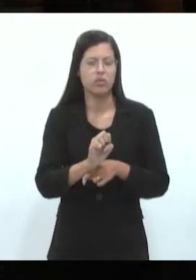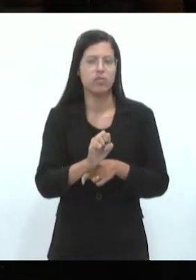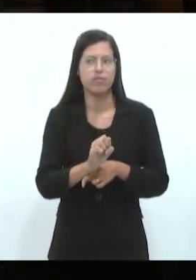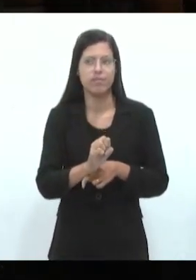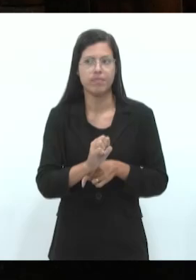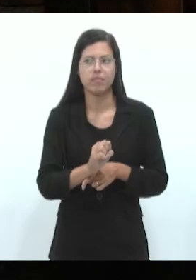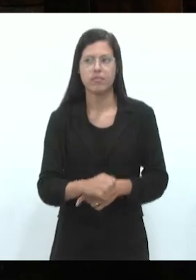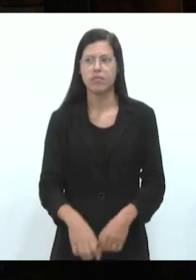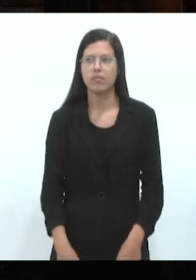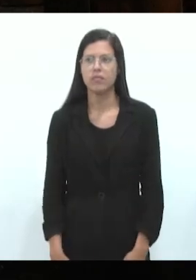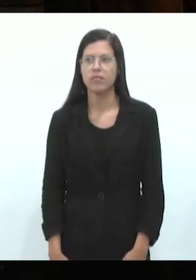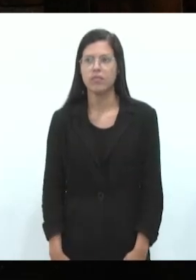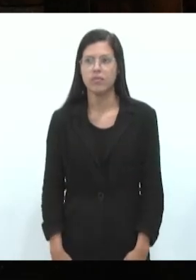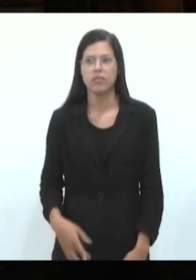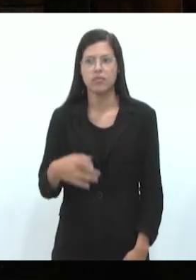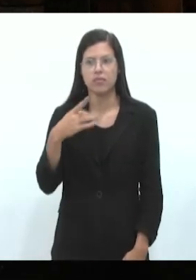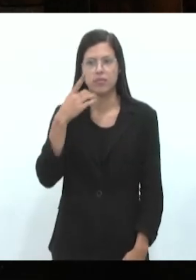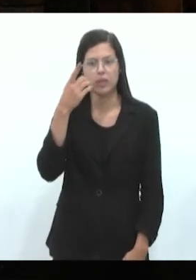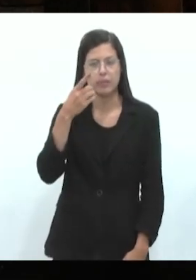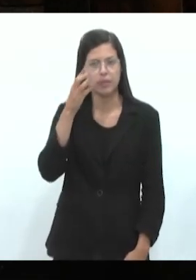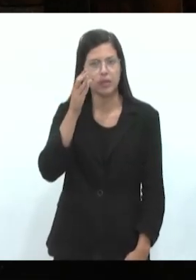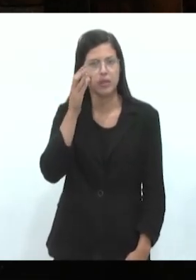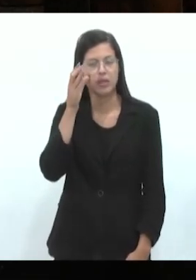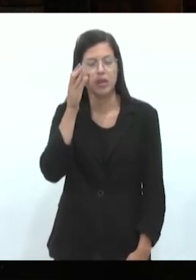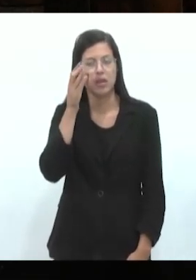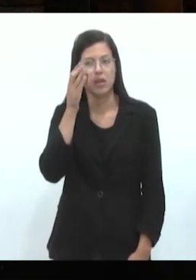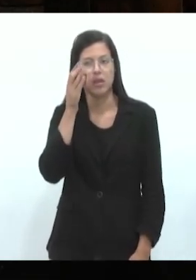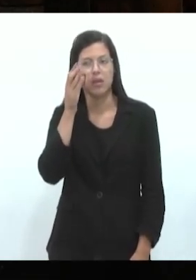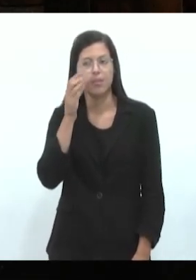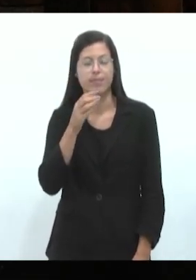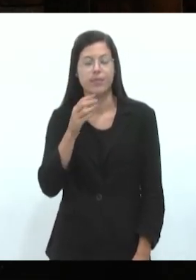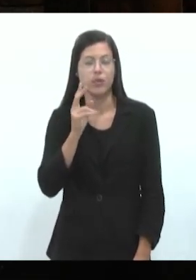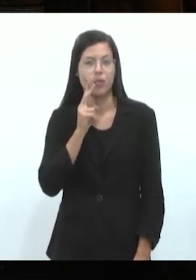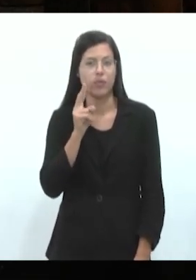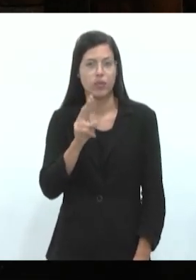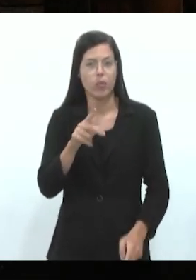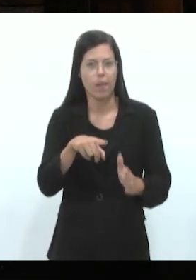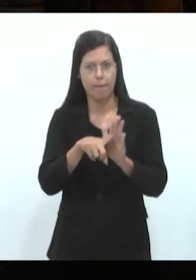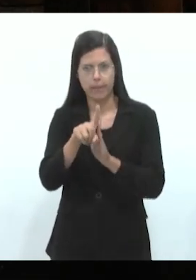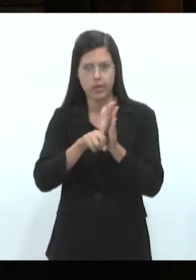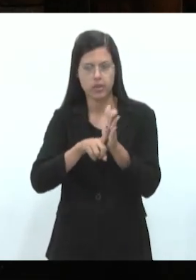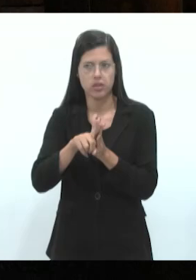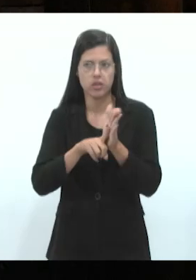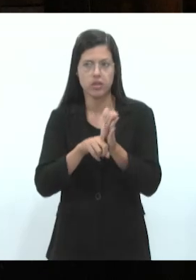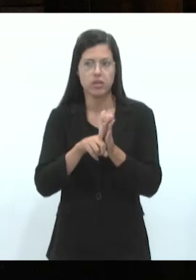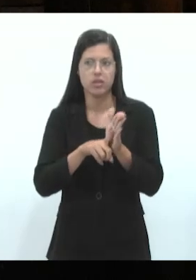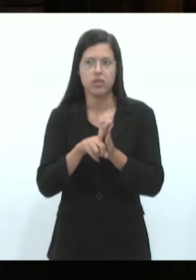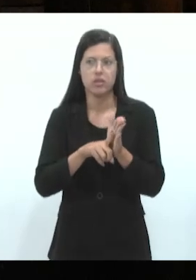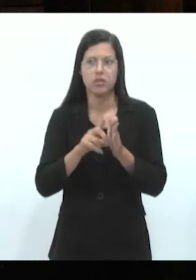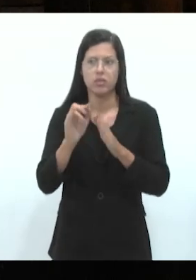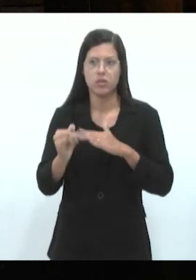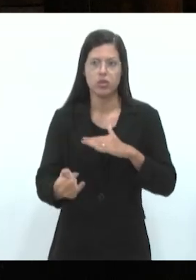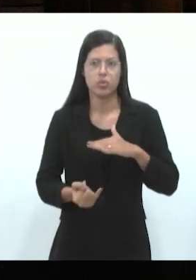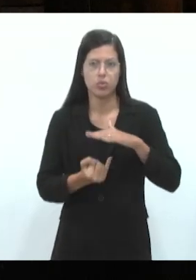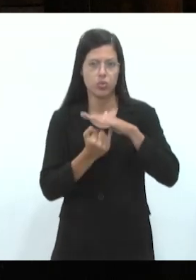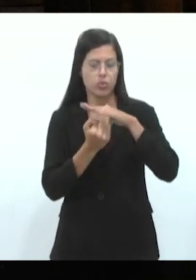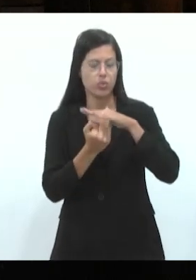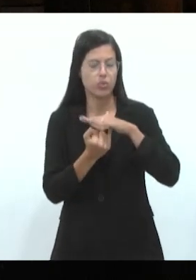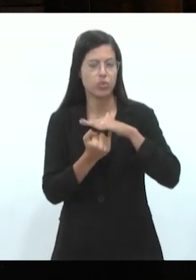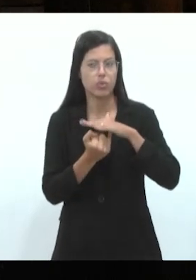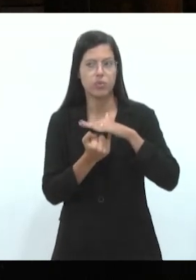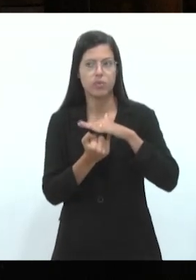ainda há pouco, deputada Célia, a uma pesquisa do Instituto